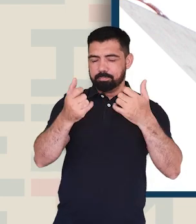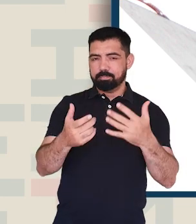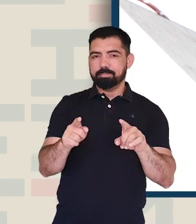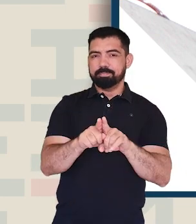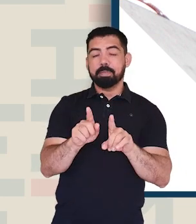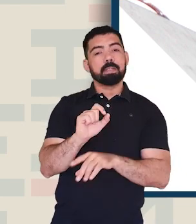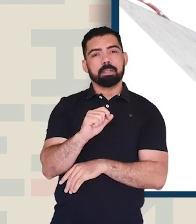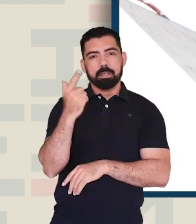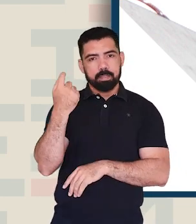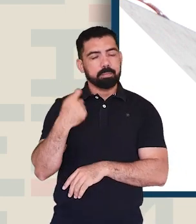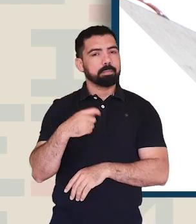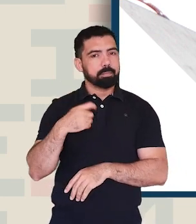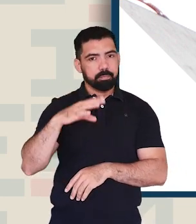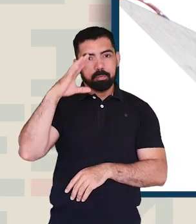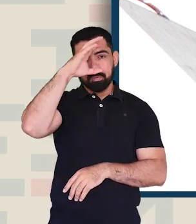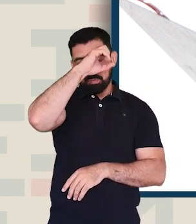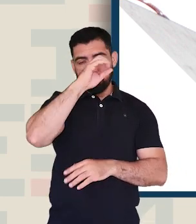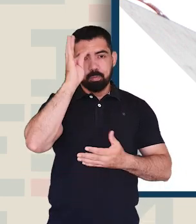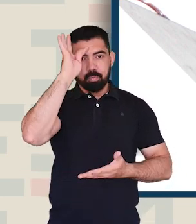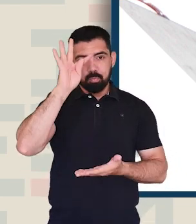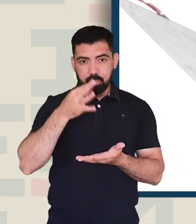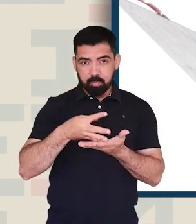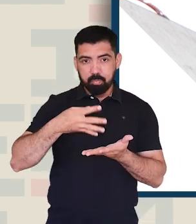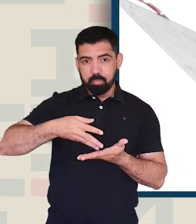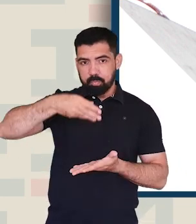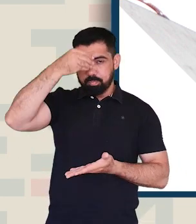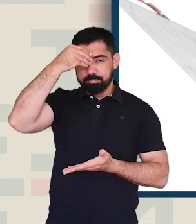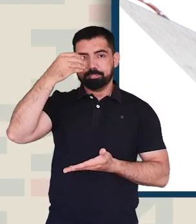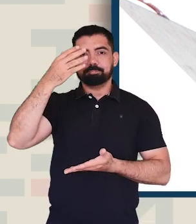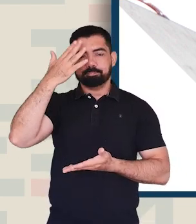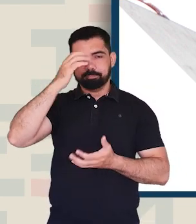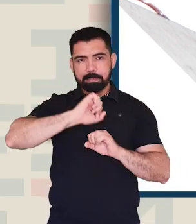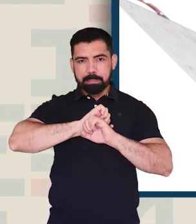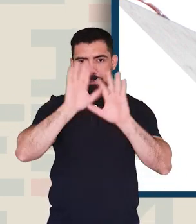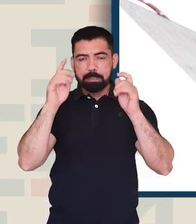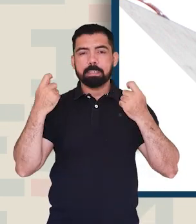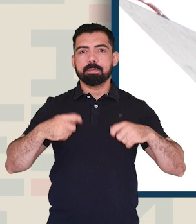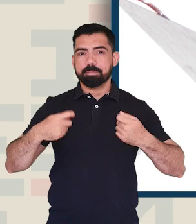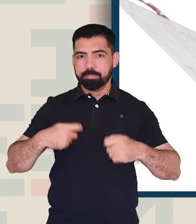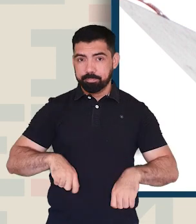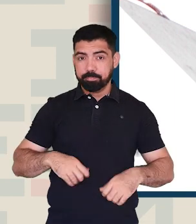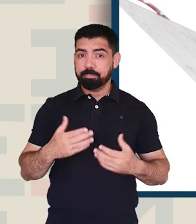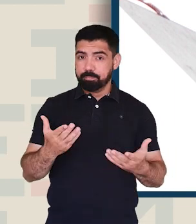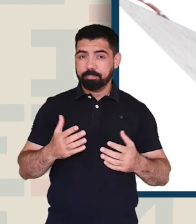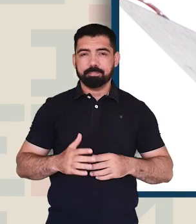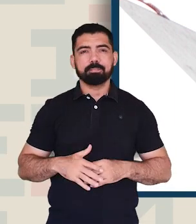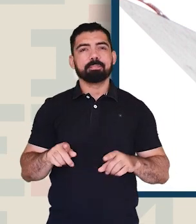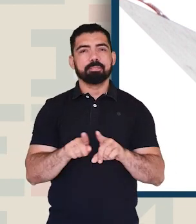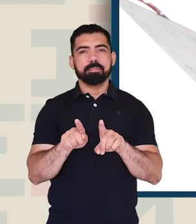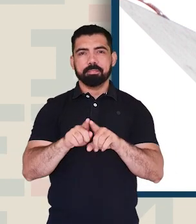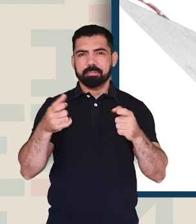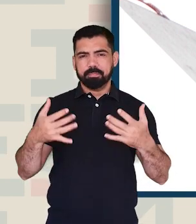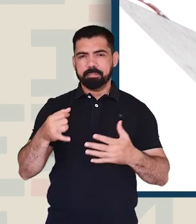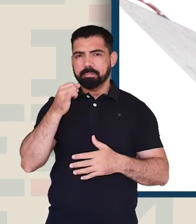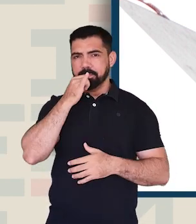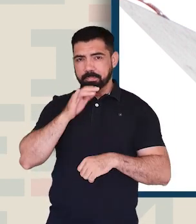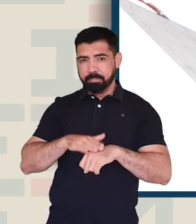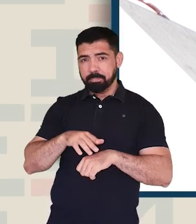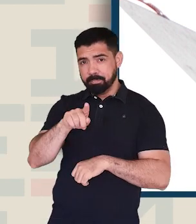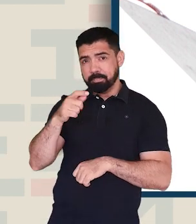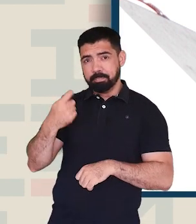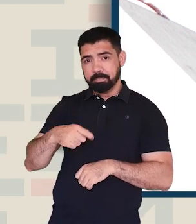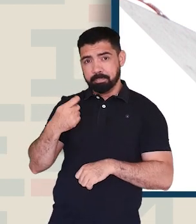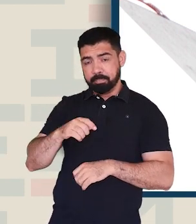também. Claro que você tem que aprender na teoria e compreender e como é que se diz?